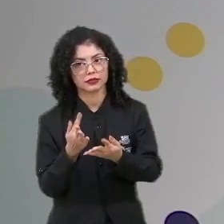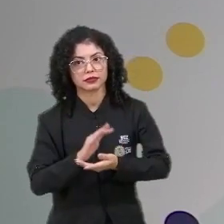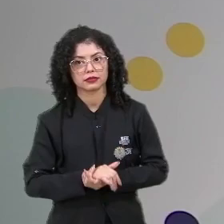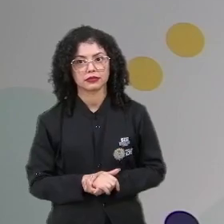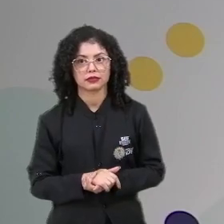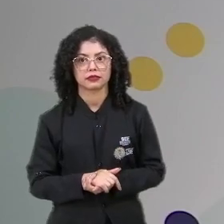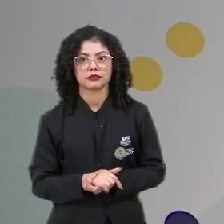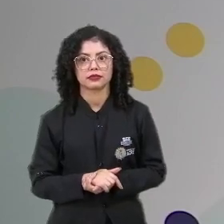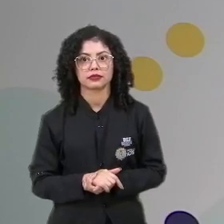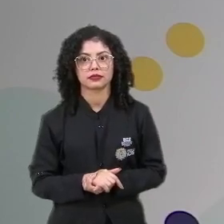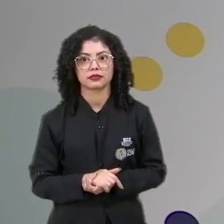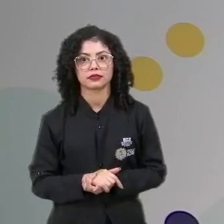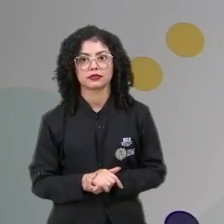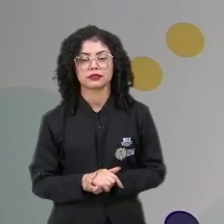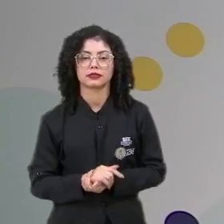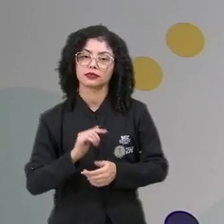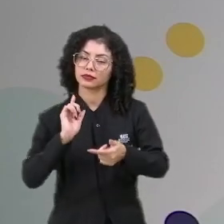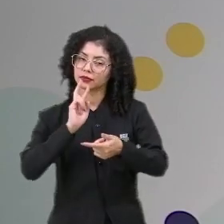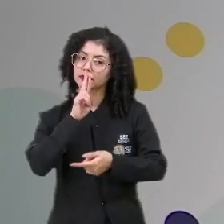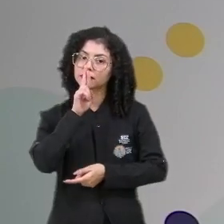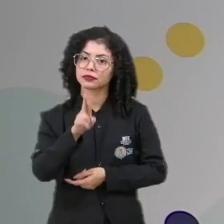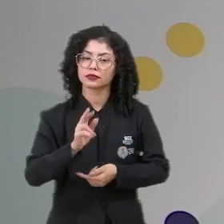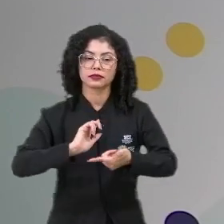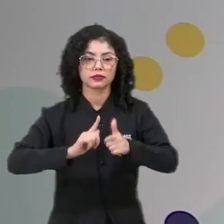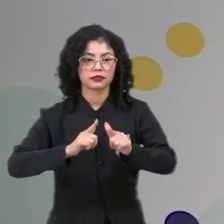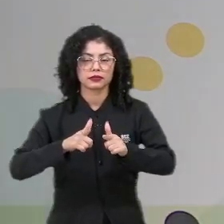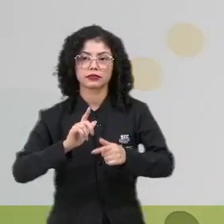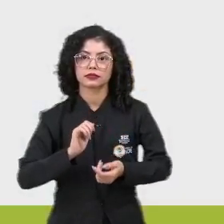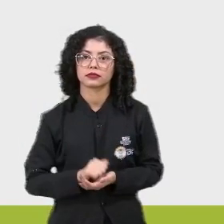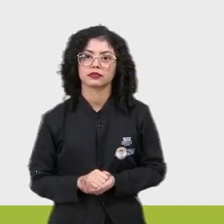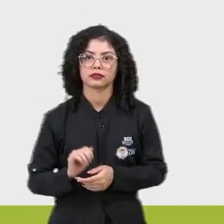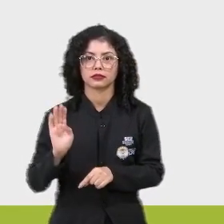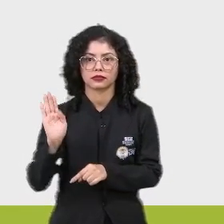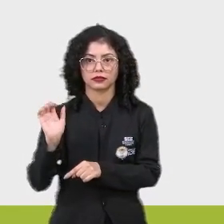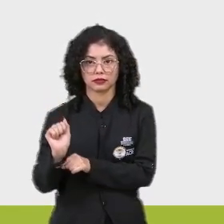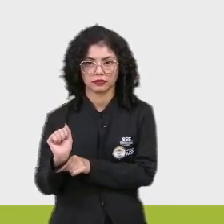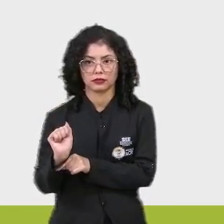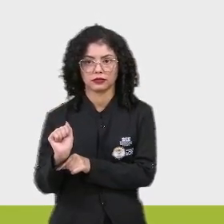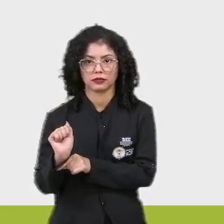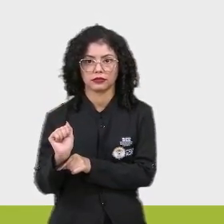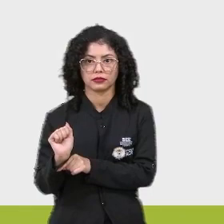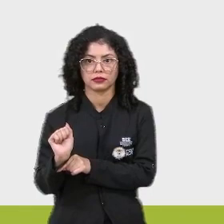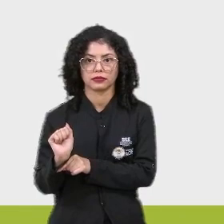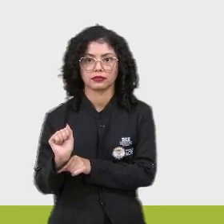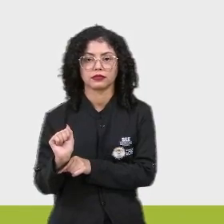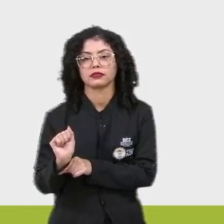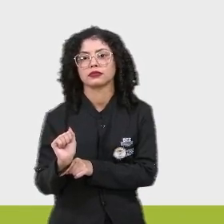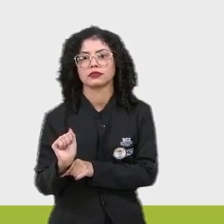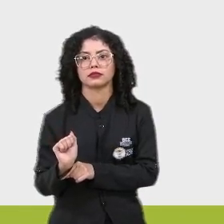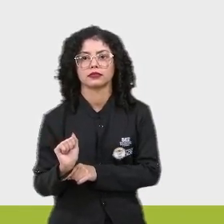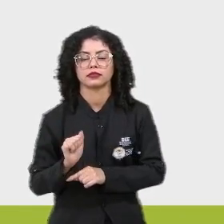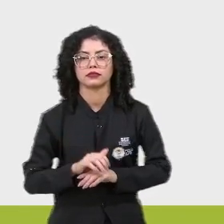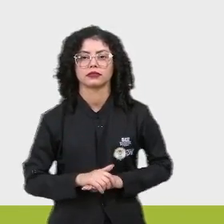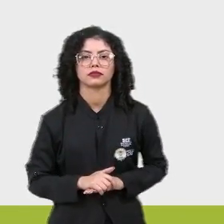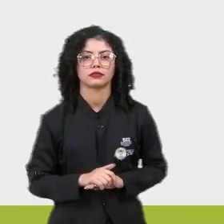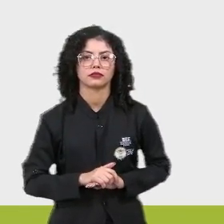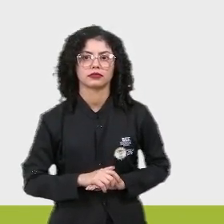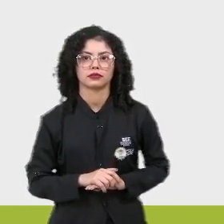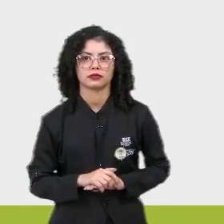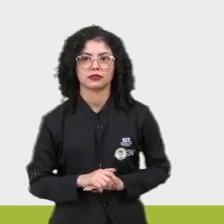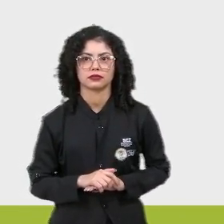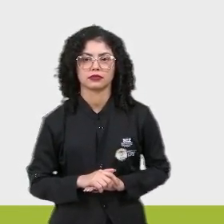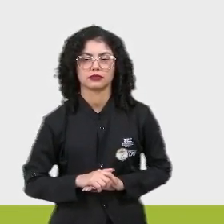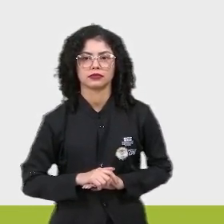famílias. Então, a resposta certa dessa questão, isso mesmo, tá? É a